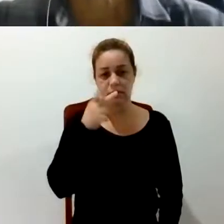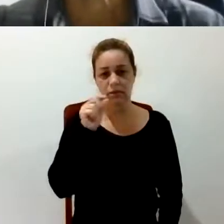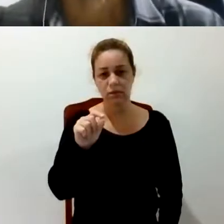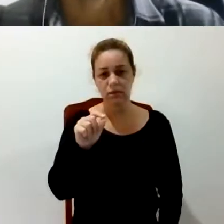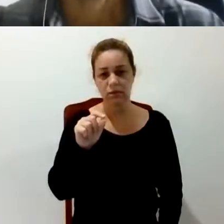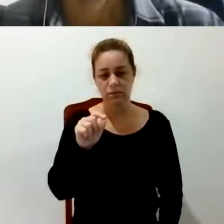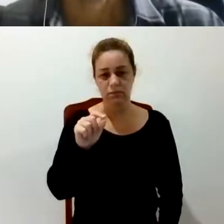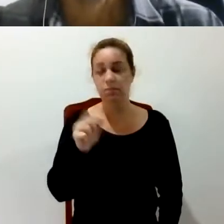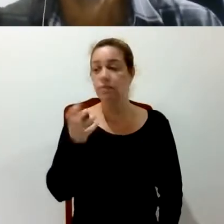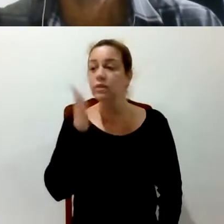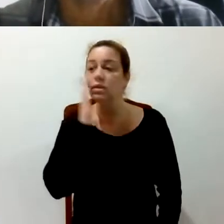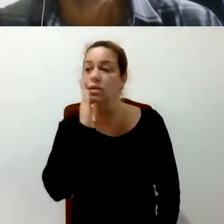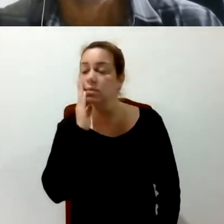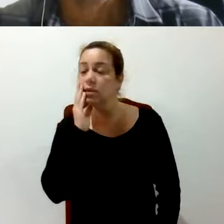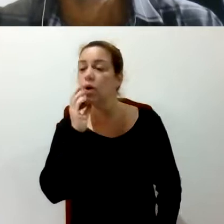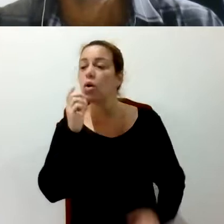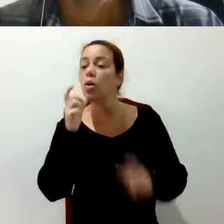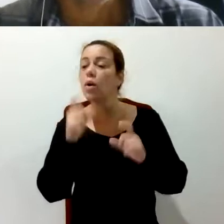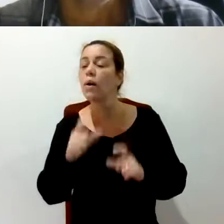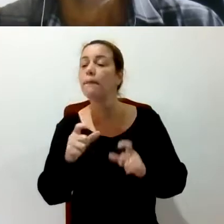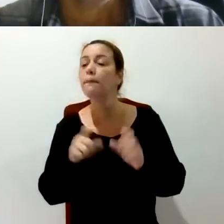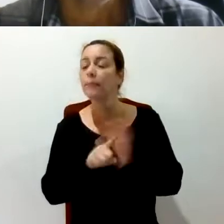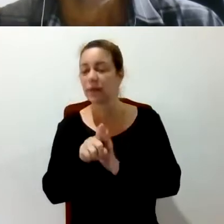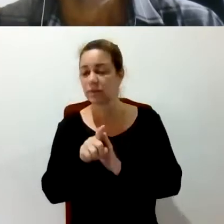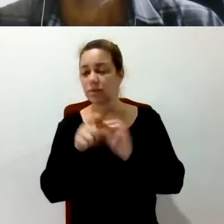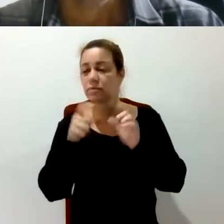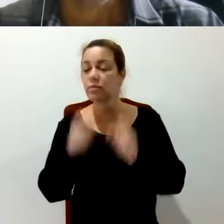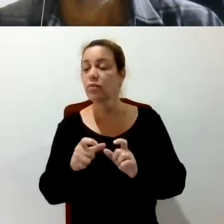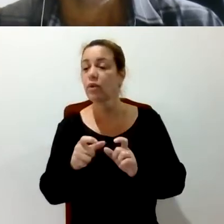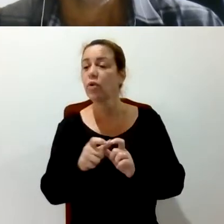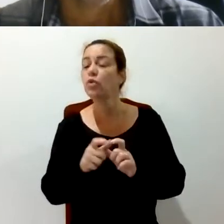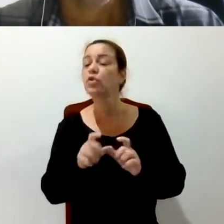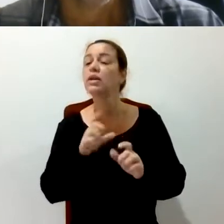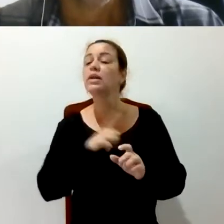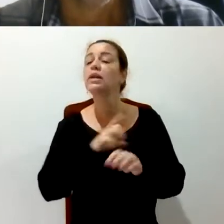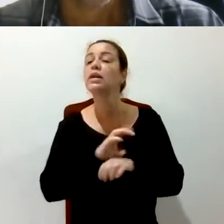Ela falou que ela só queria saber onde era a sua pesquisa, se talvez teria outros cursos surgindo